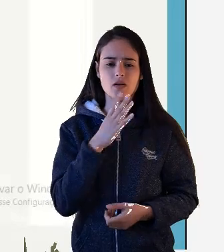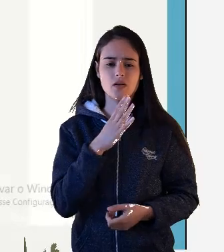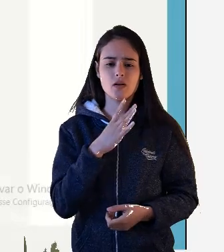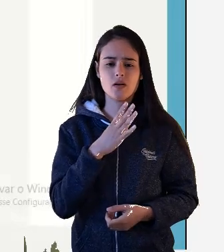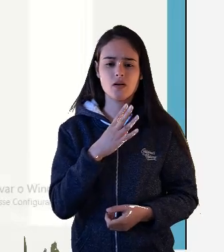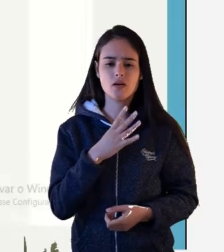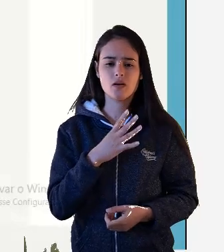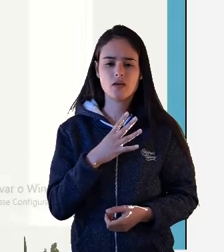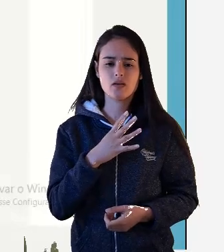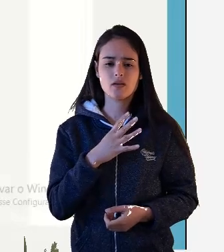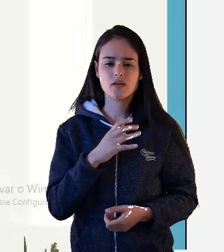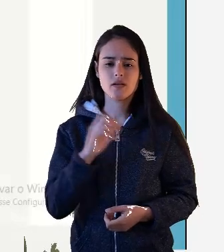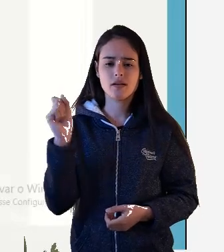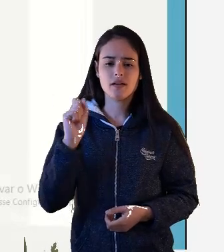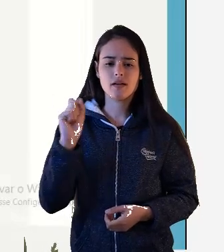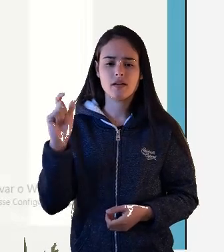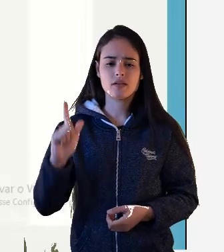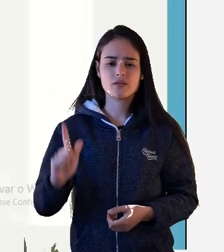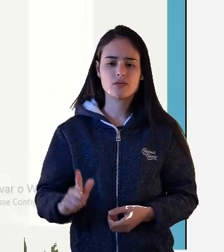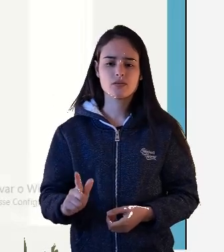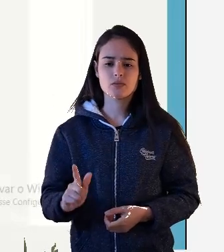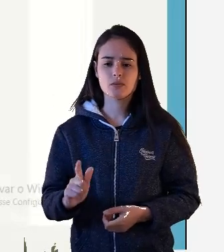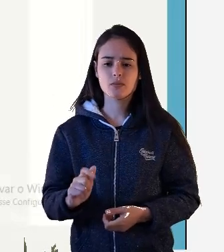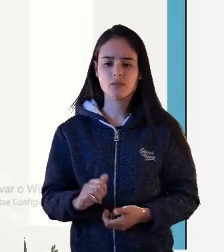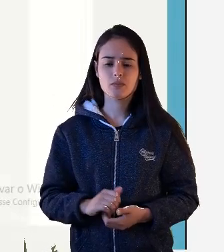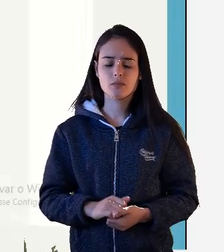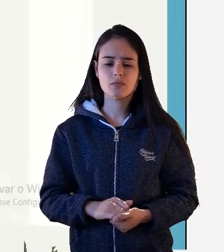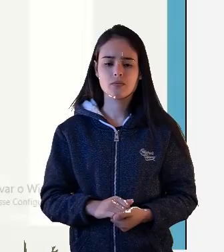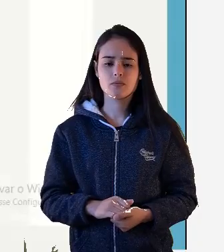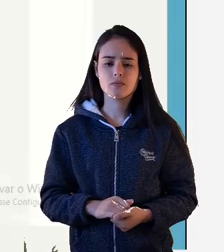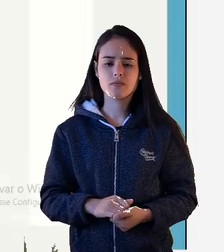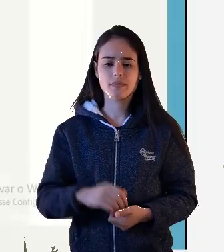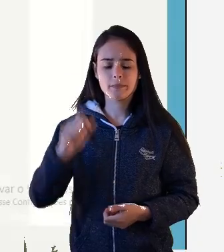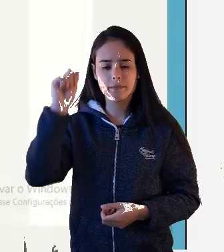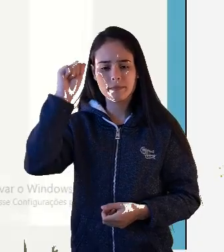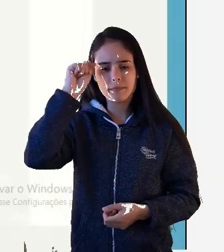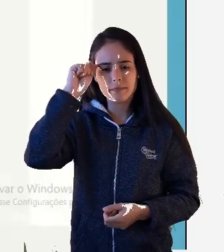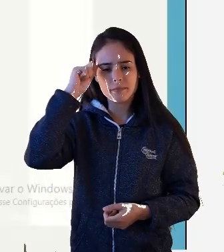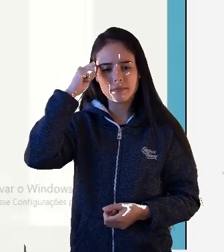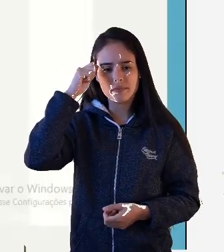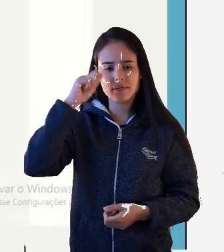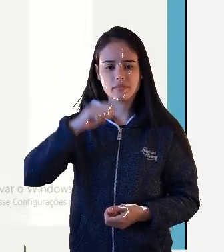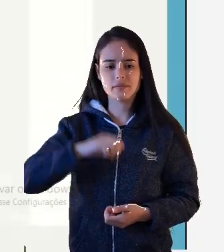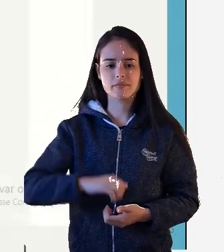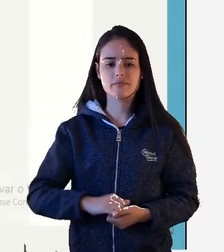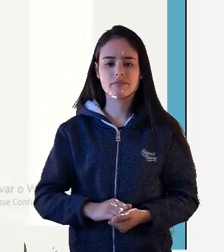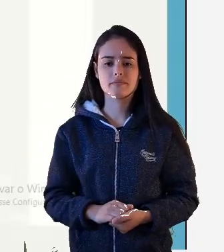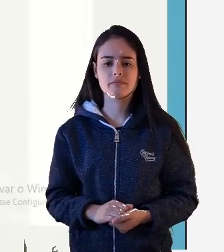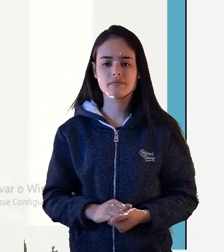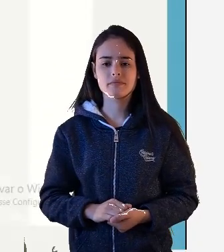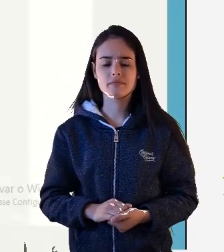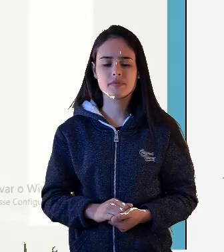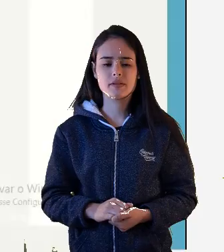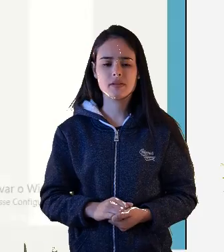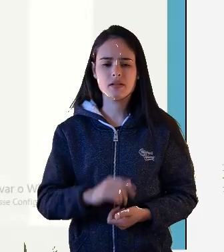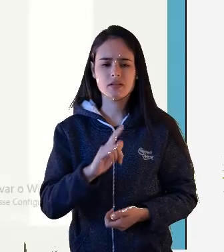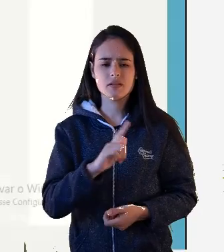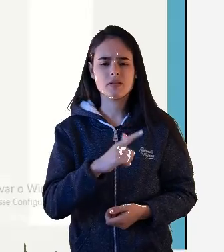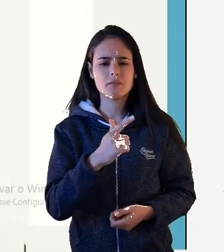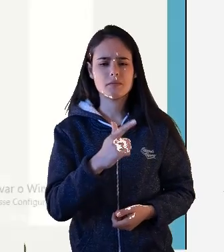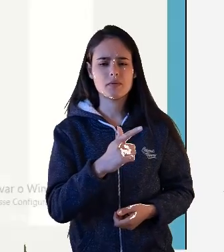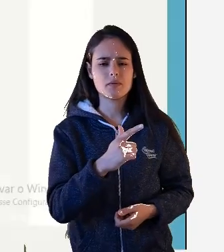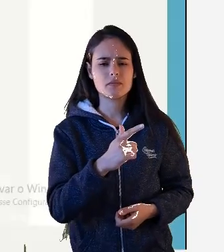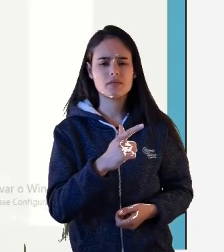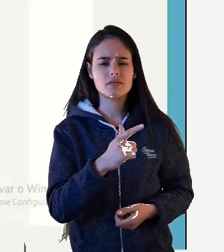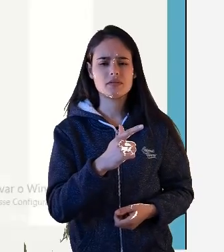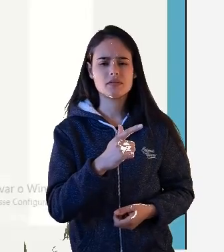E aí, pessoas pardas, agora eu esqueci os outros. Mas os evangélicos aumentaram, né? E olha